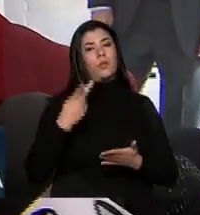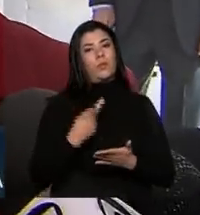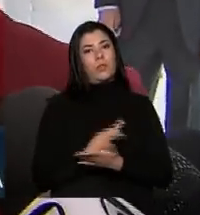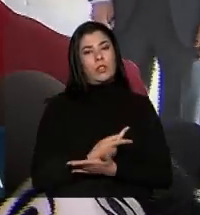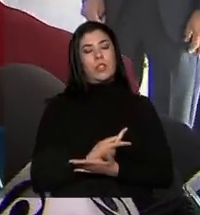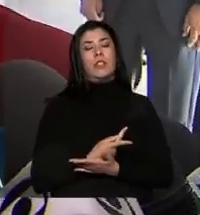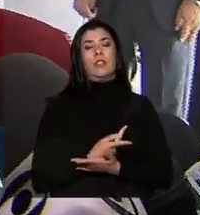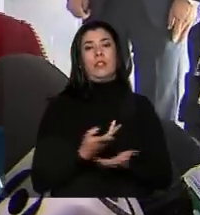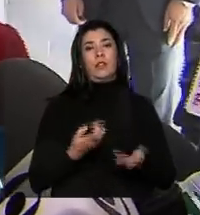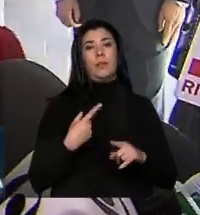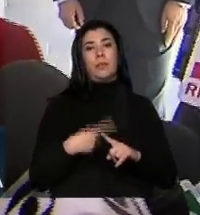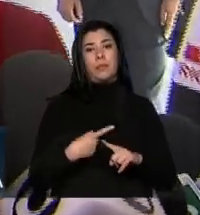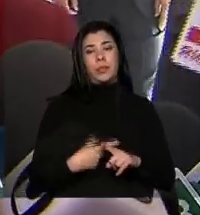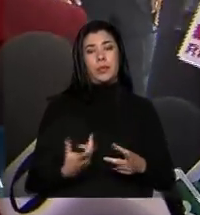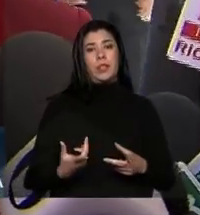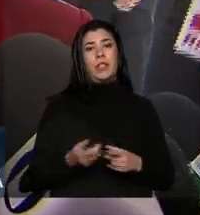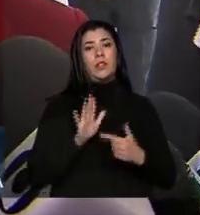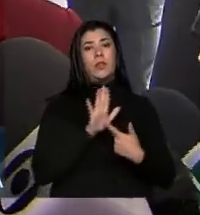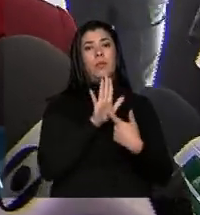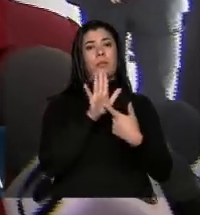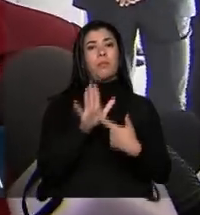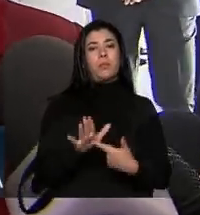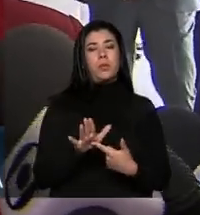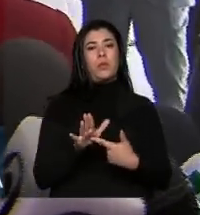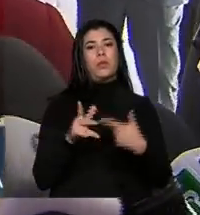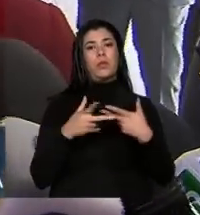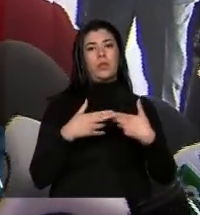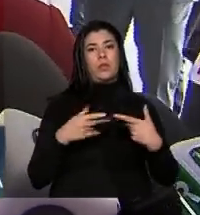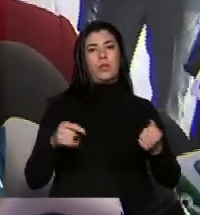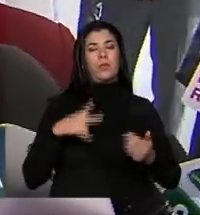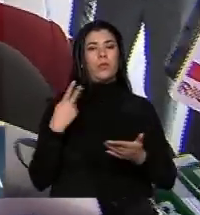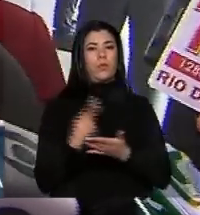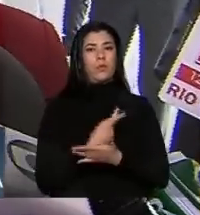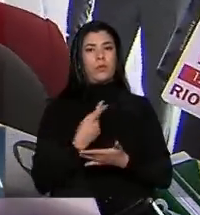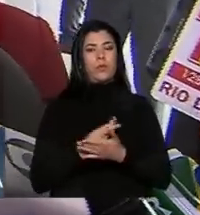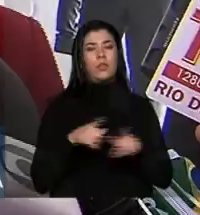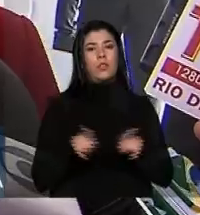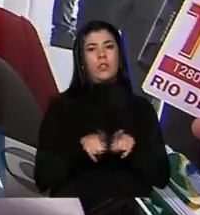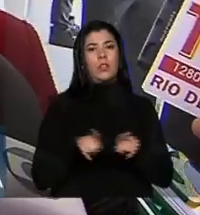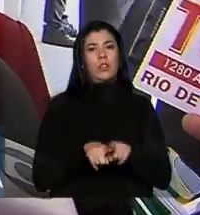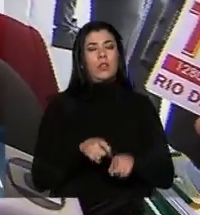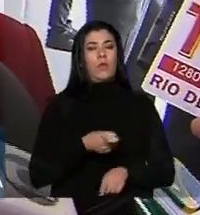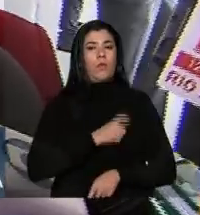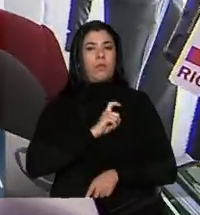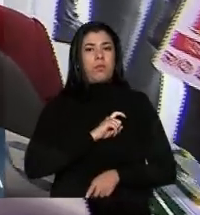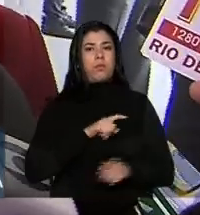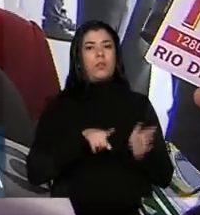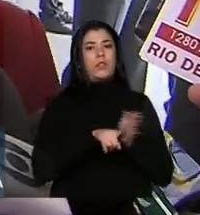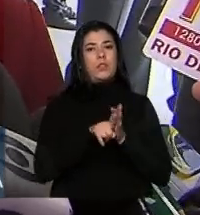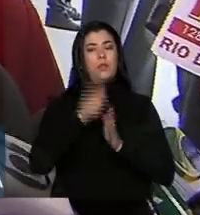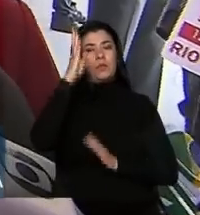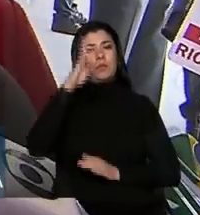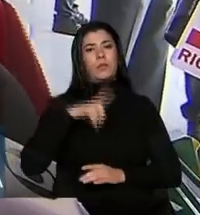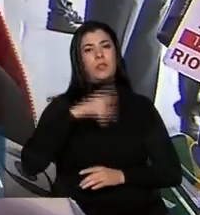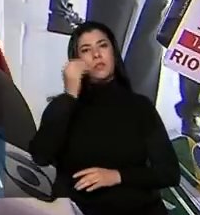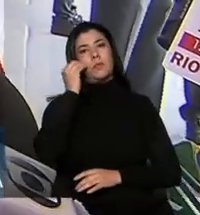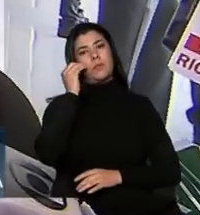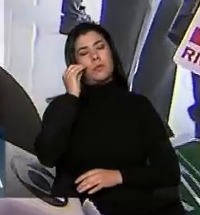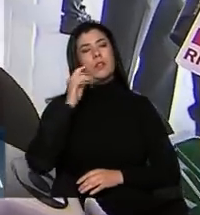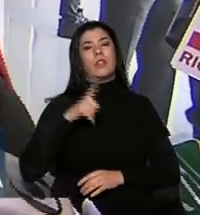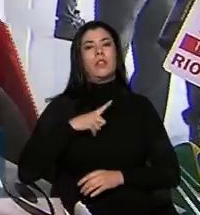tem de expressar a situação fiscal que o país vive. Então, será o